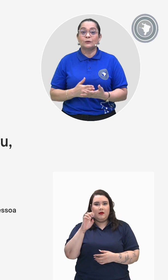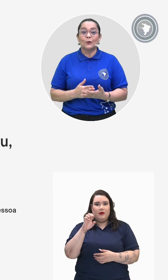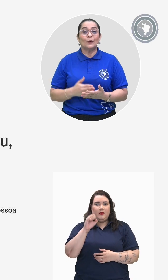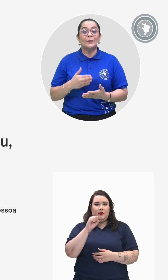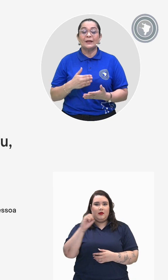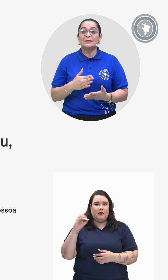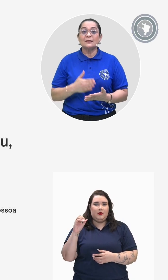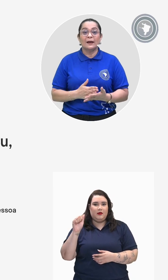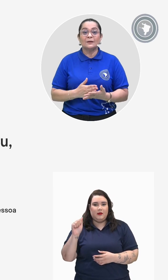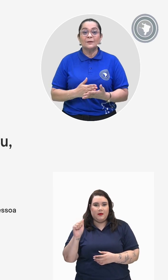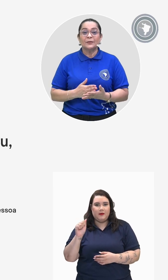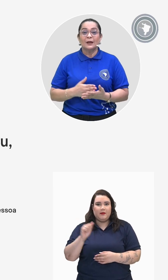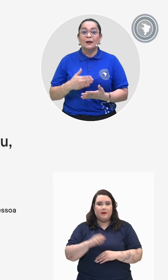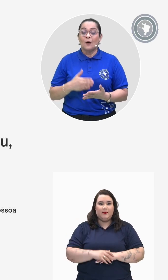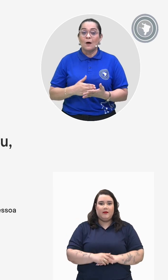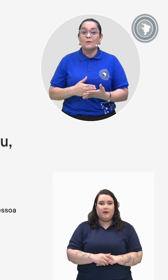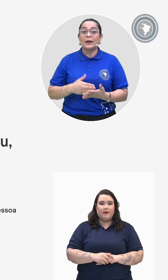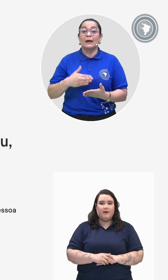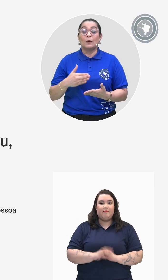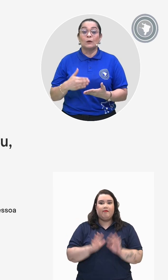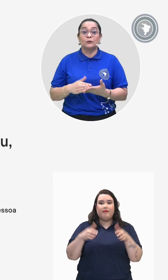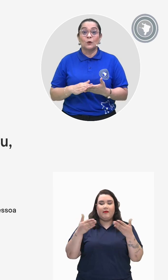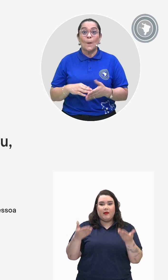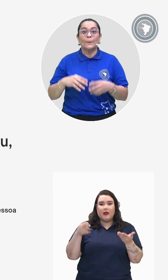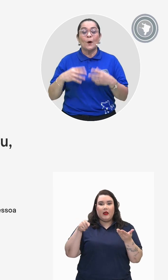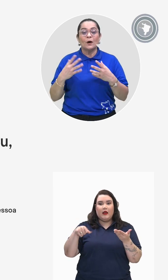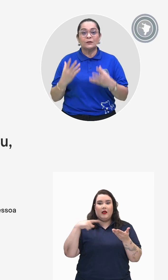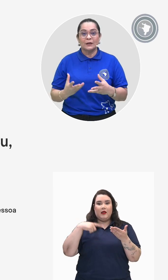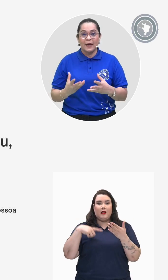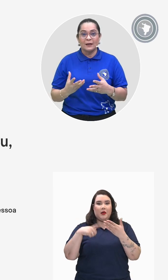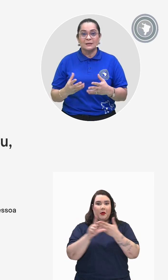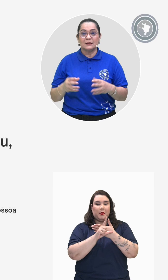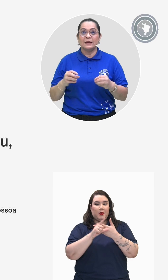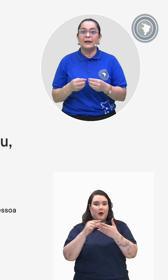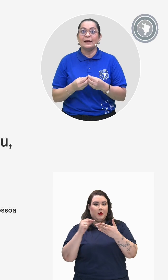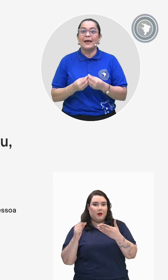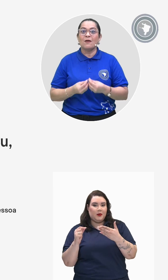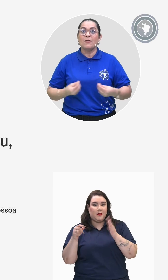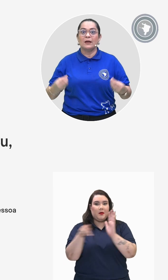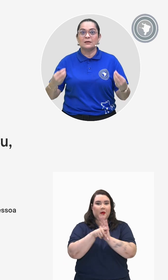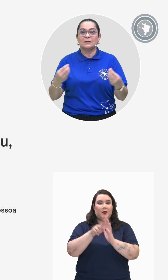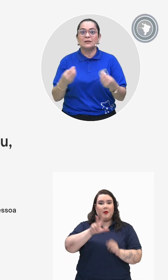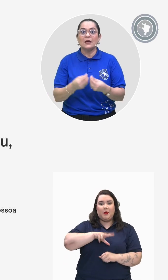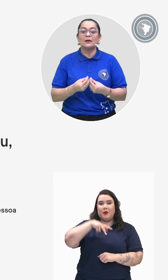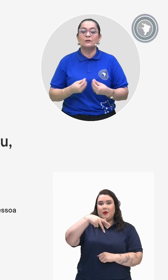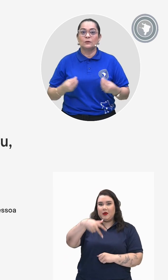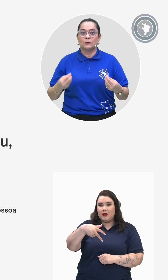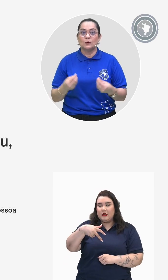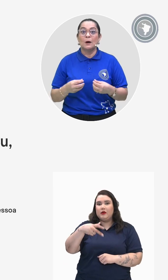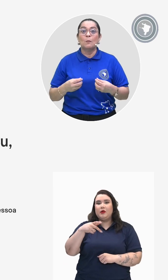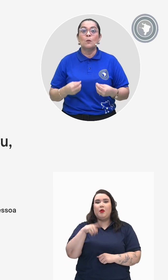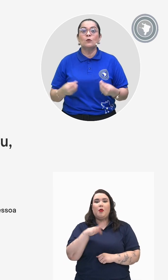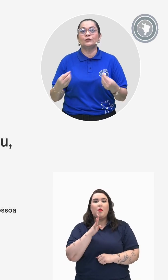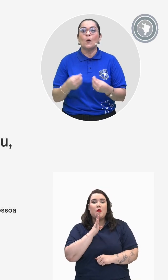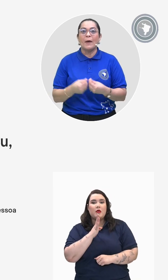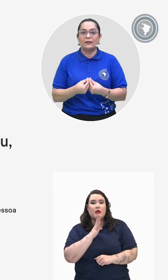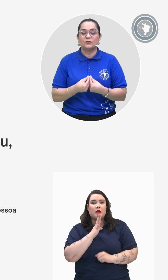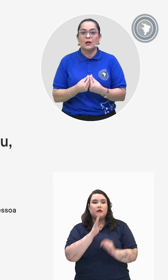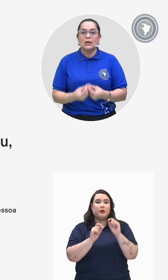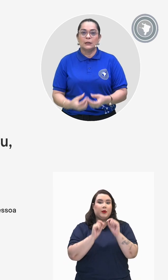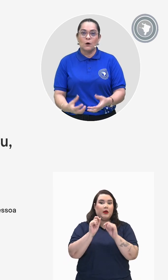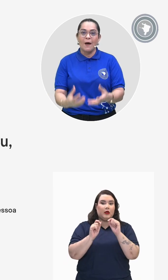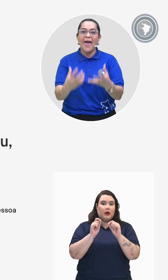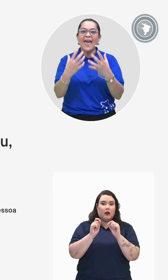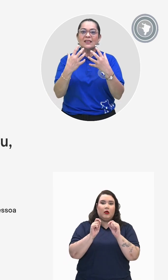é um autor brasileiro, logo, ele é um autor português e ele é conhecido, turma,